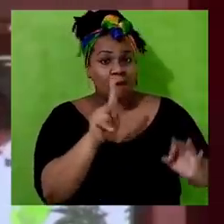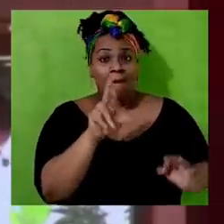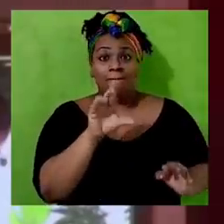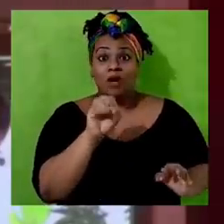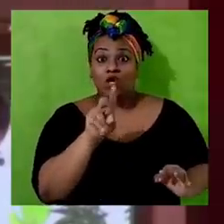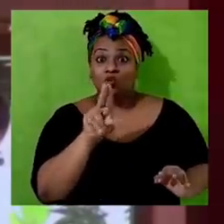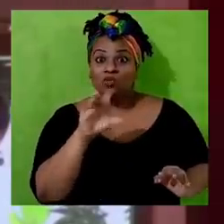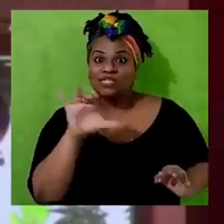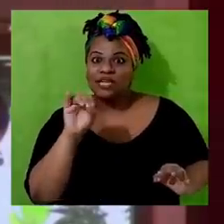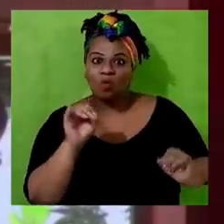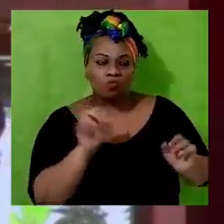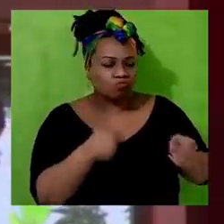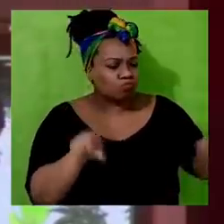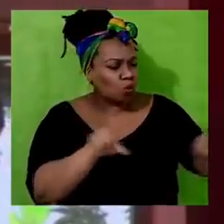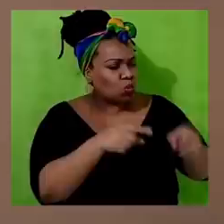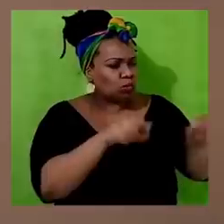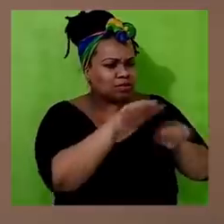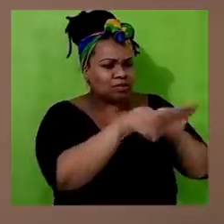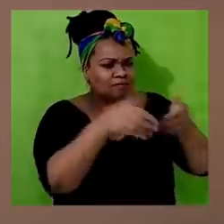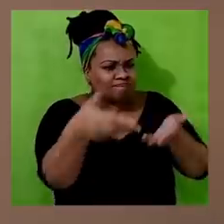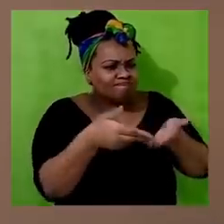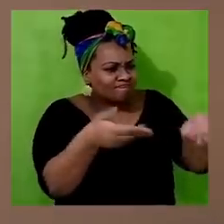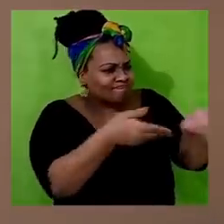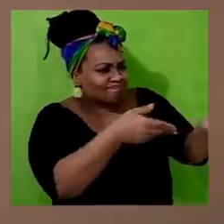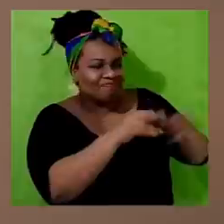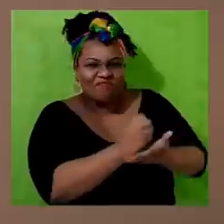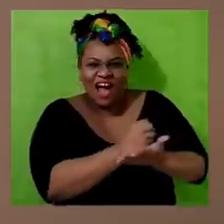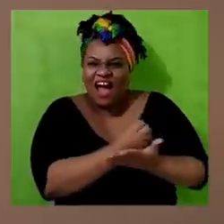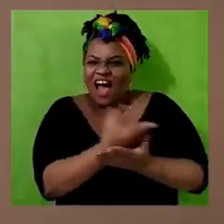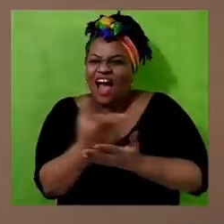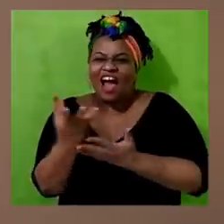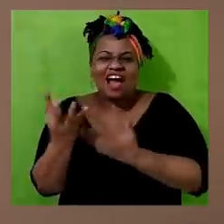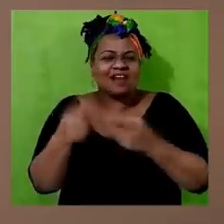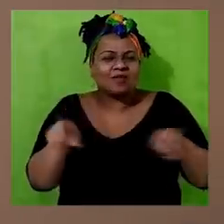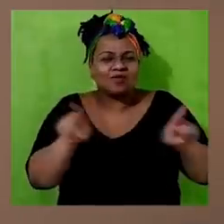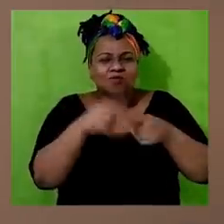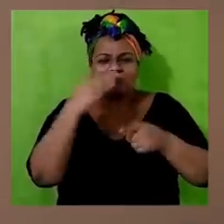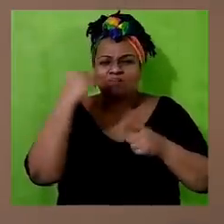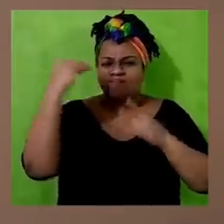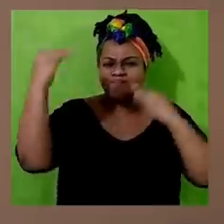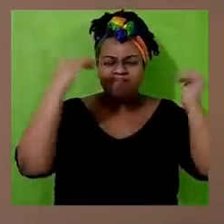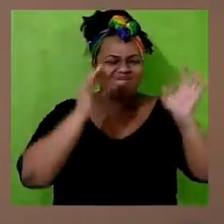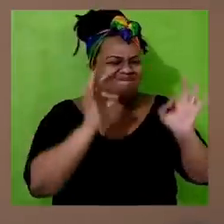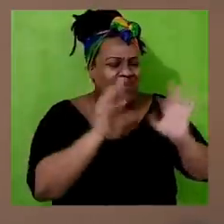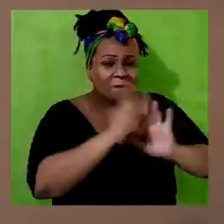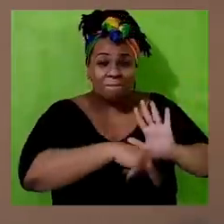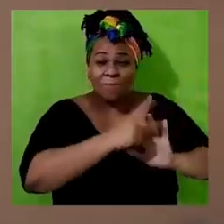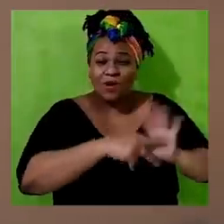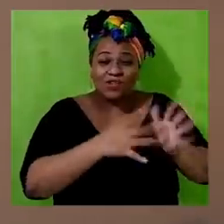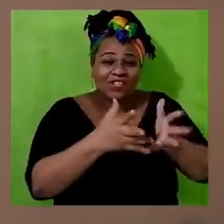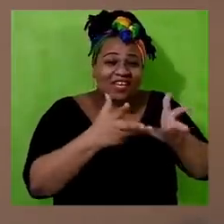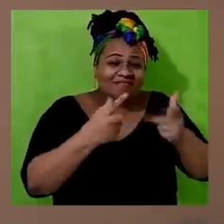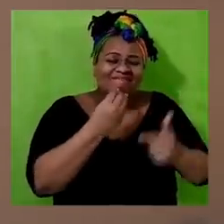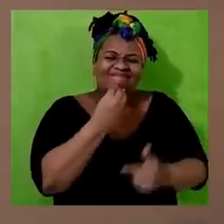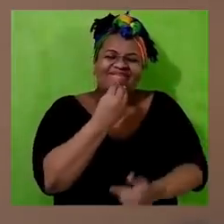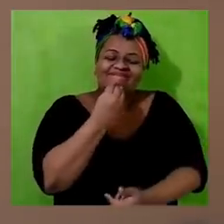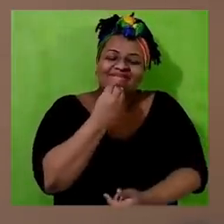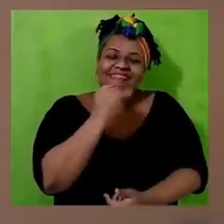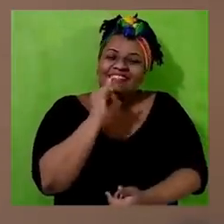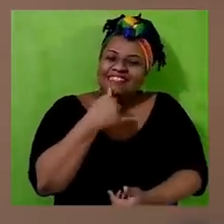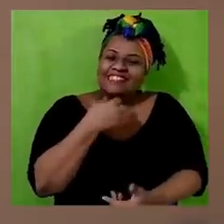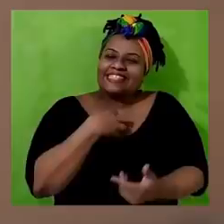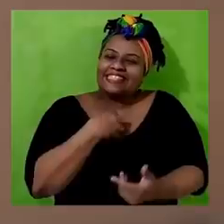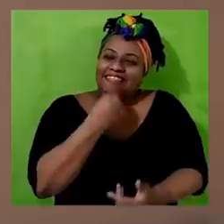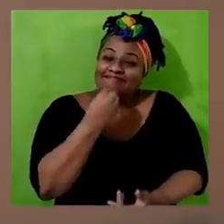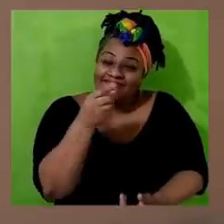produção musical, tivemos vários convidados. Bom, um projeto incrível. É, eu sinto